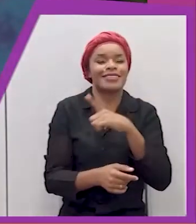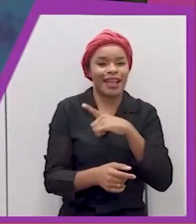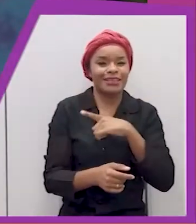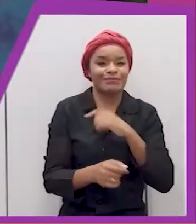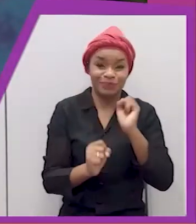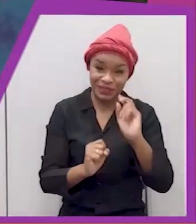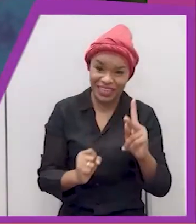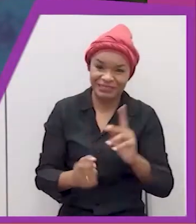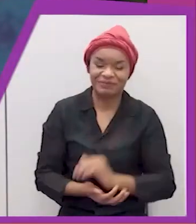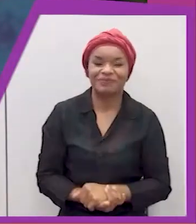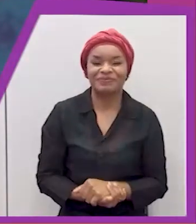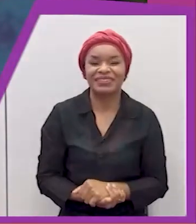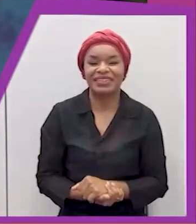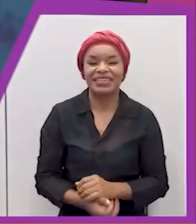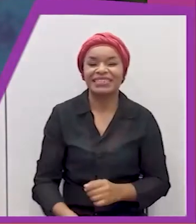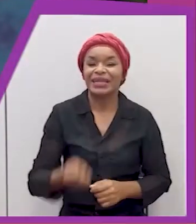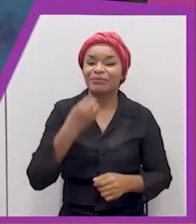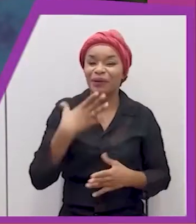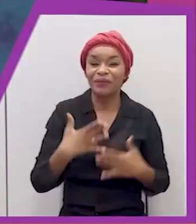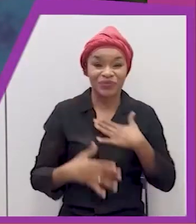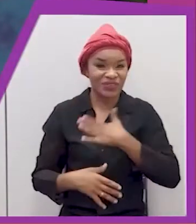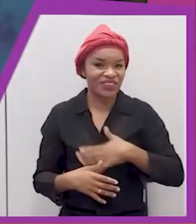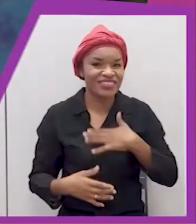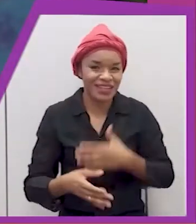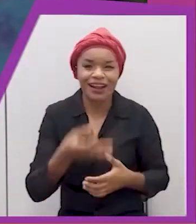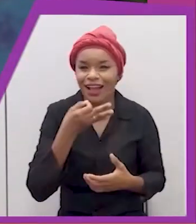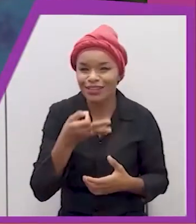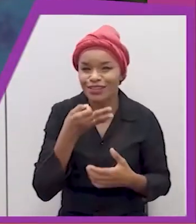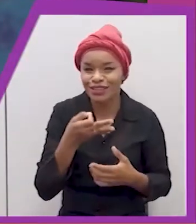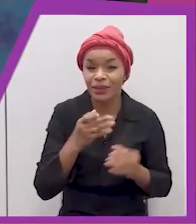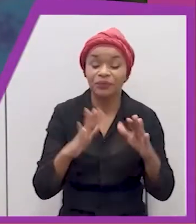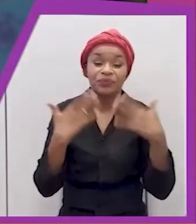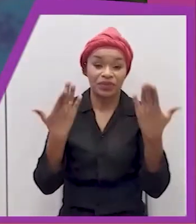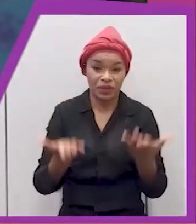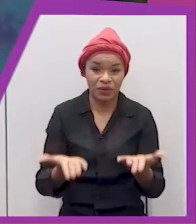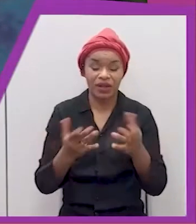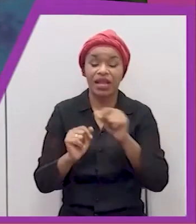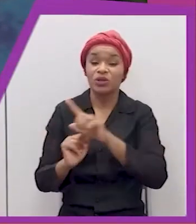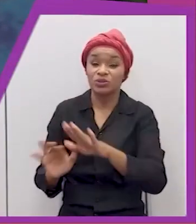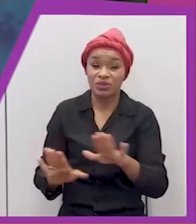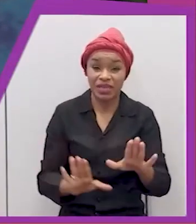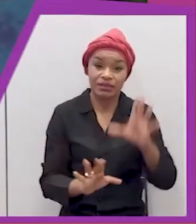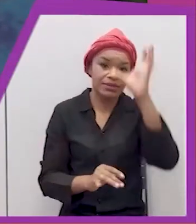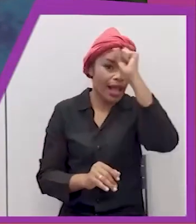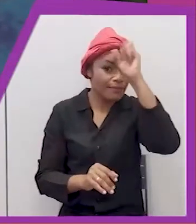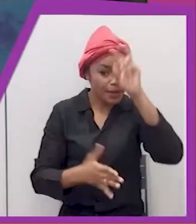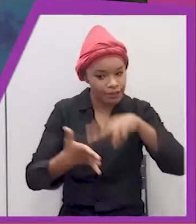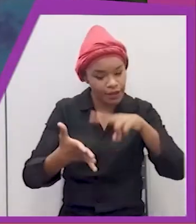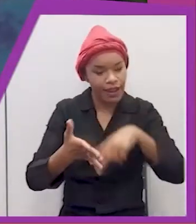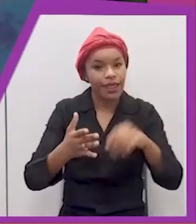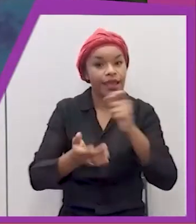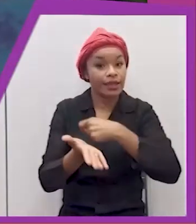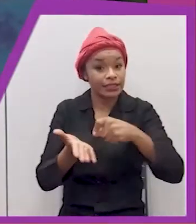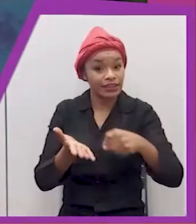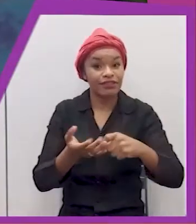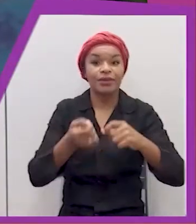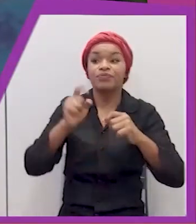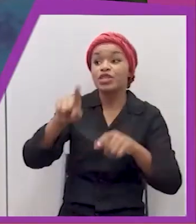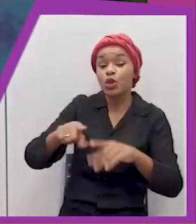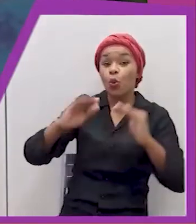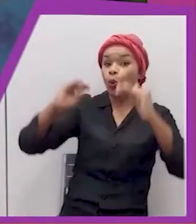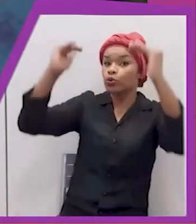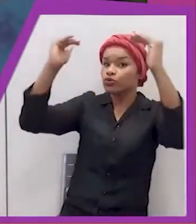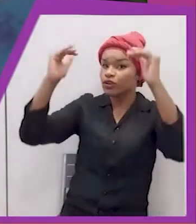ela mas olha a criança eu me alonguei muito na resposta mas a verdade é essa brinquem muito observa em tudo ao redor